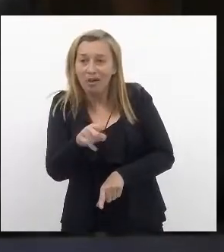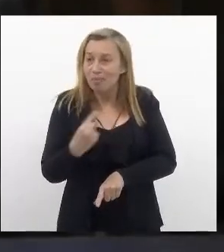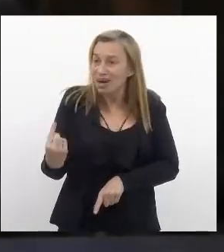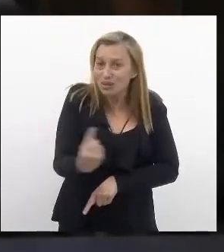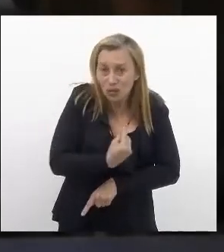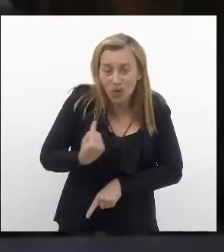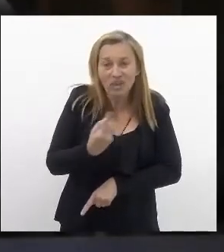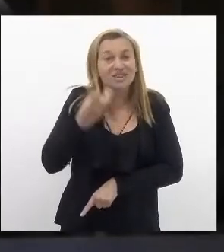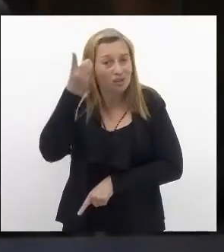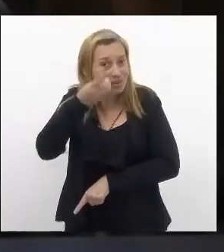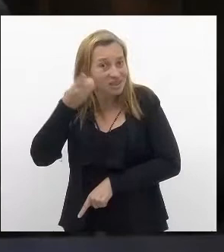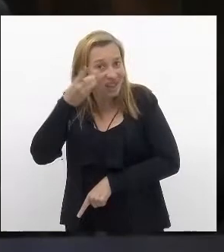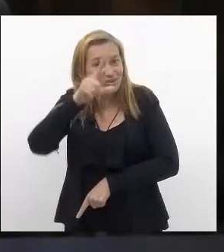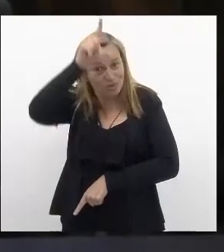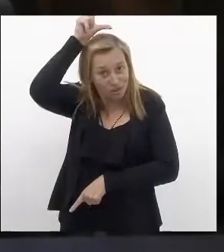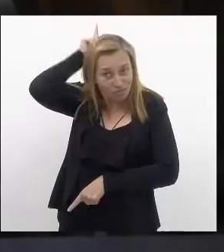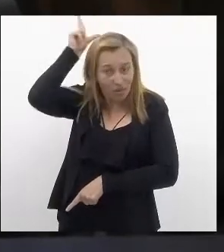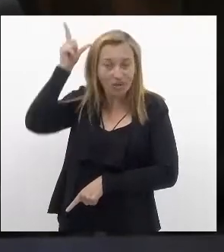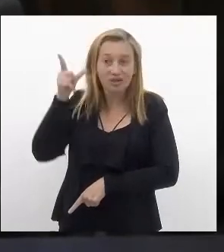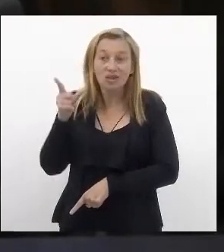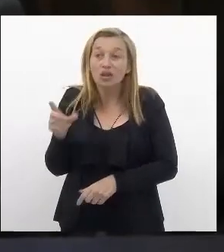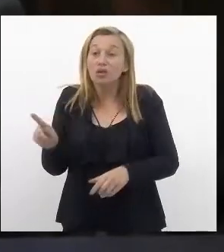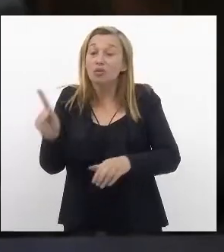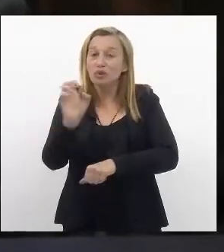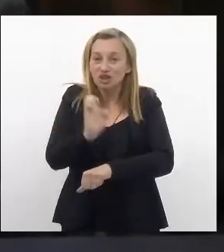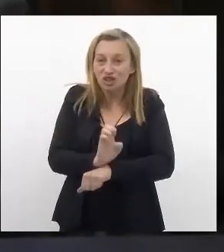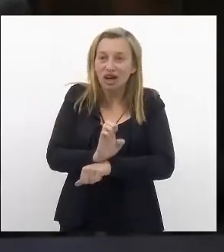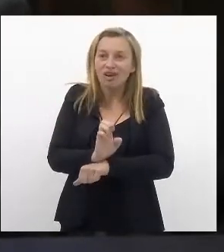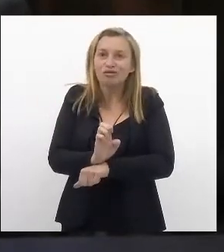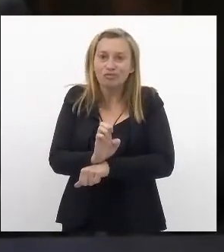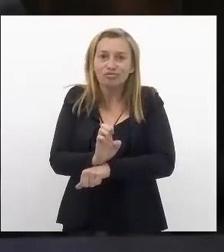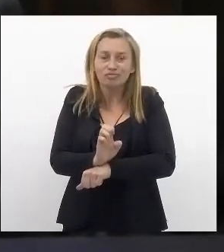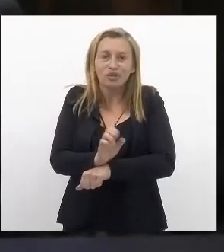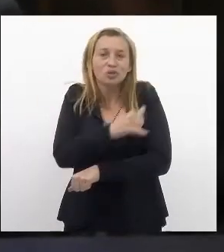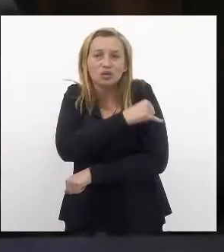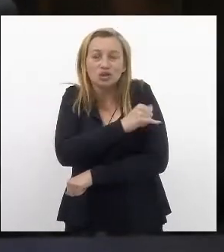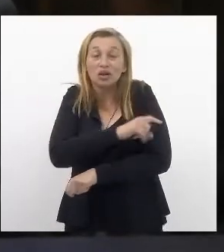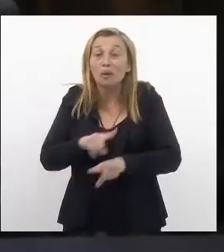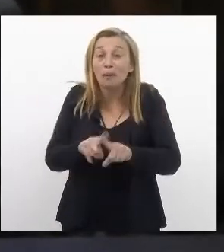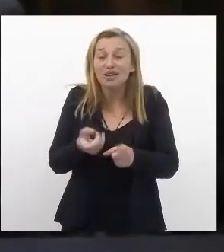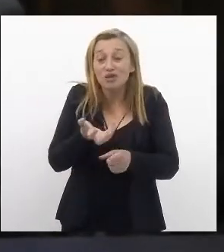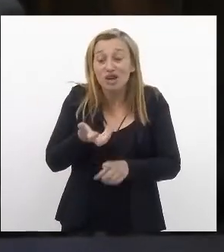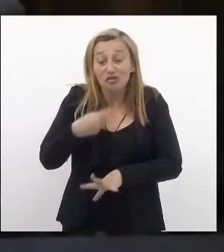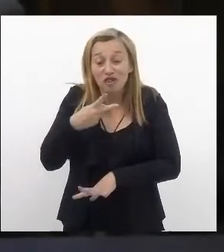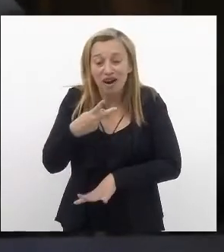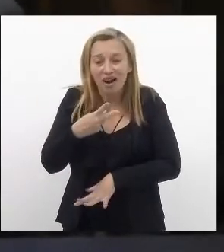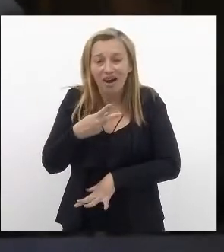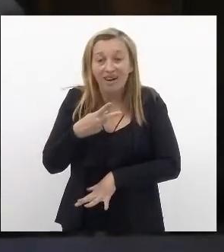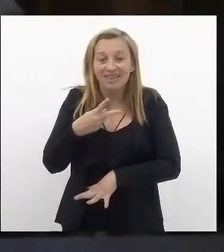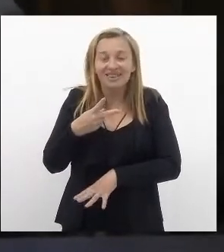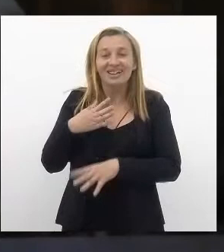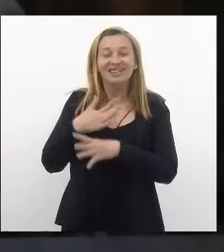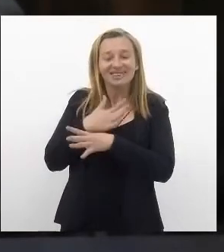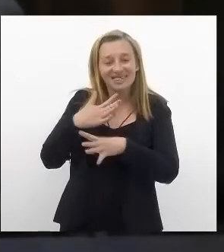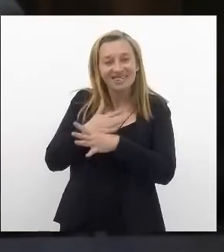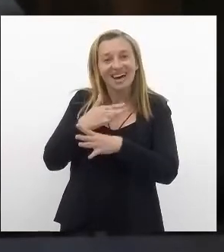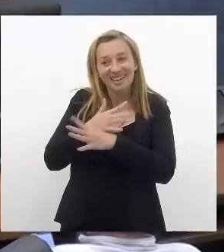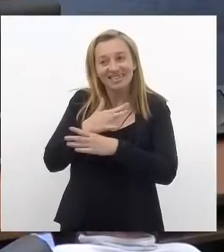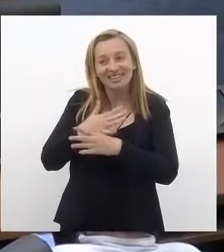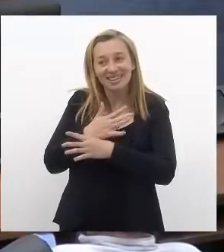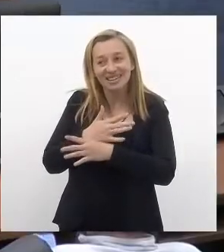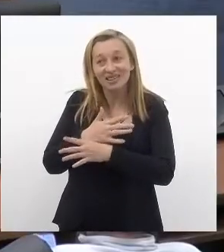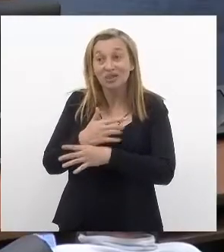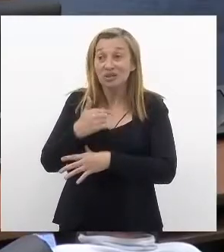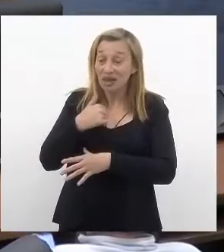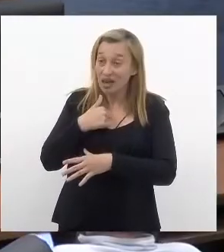nós, deputado Luiz Paulo, do Estado do Rio de Janeiro, do Brasil, do Estado do Rio de Janeiro, mas eu quero aqui falar da cidade onde exerço a